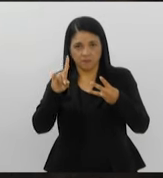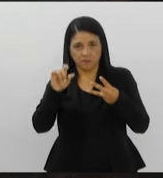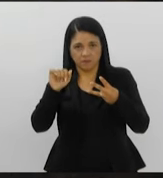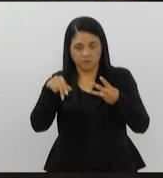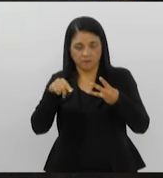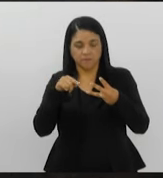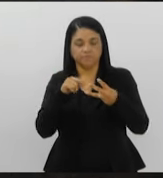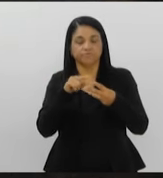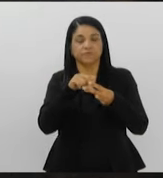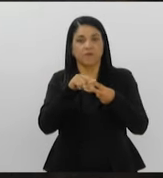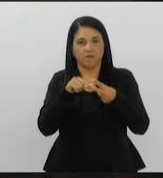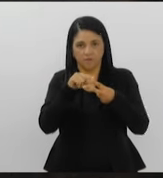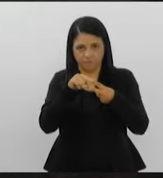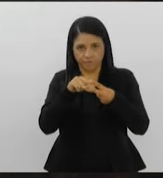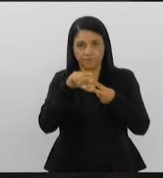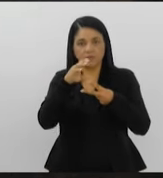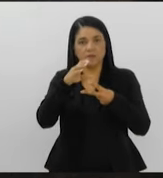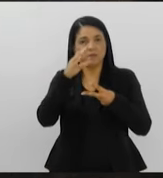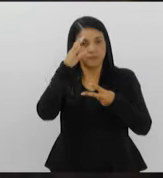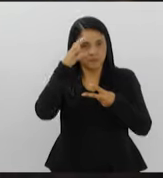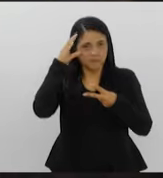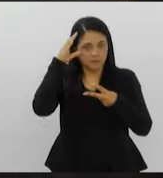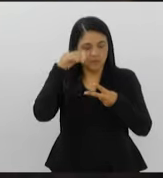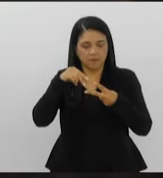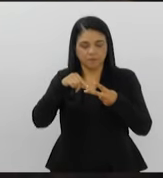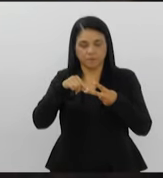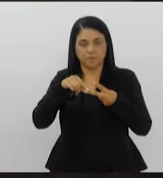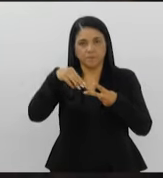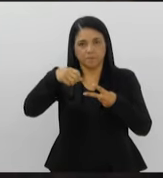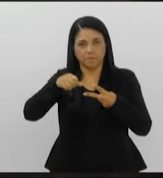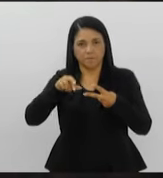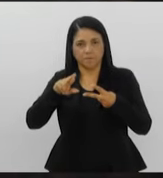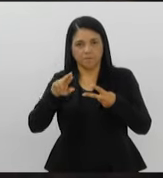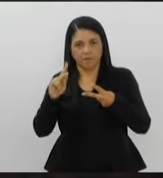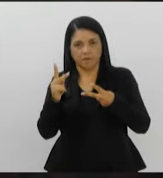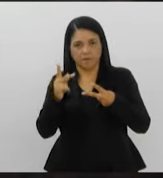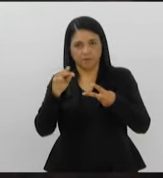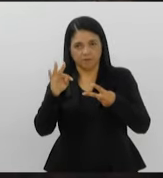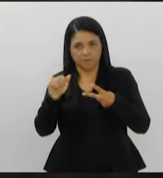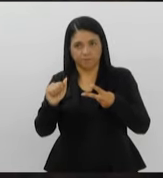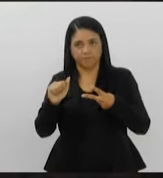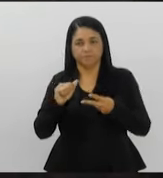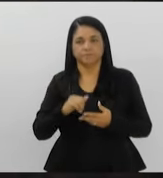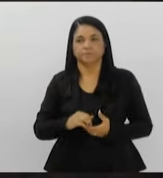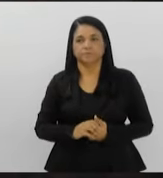Marta e Célia. Repete aqui para Chico aqui para ter um testemunho.